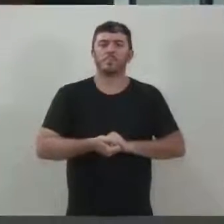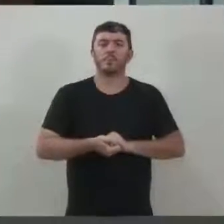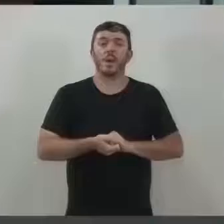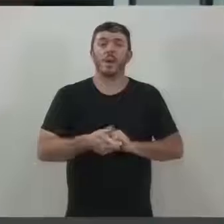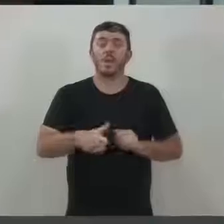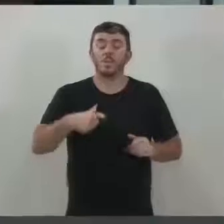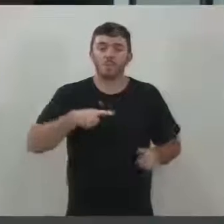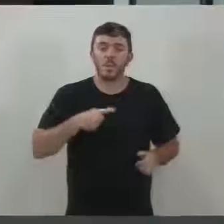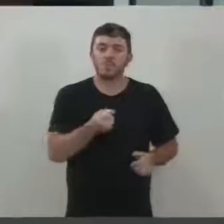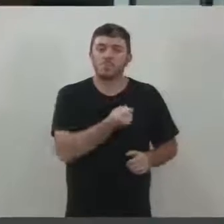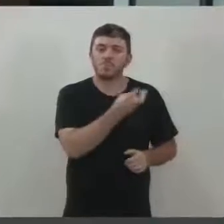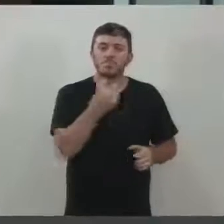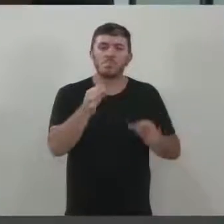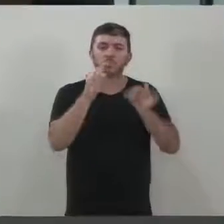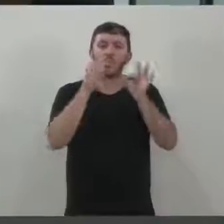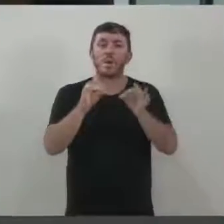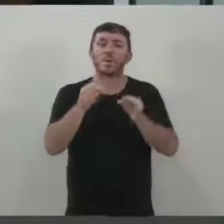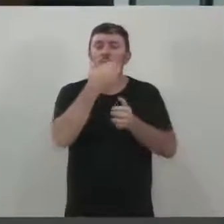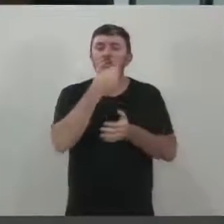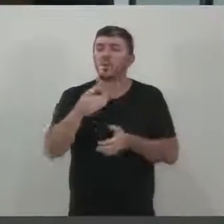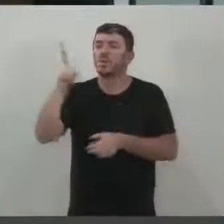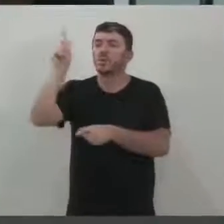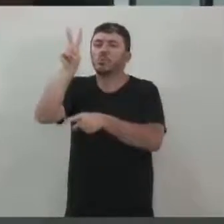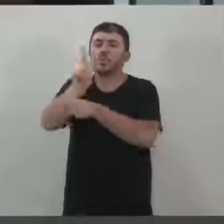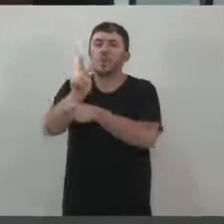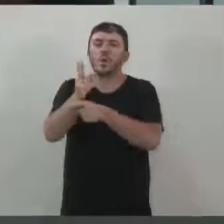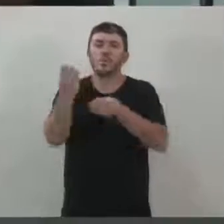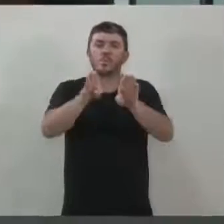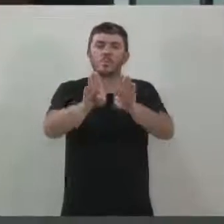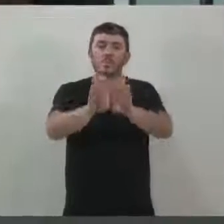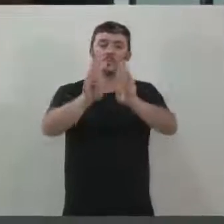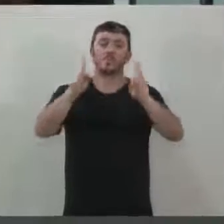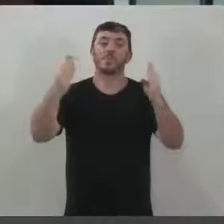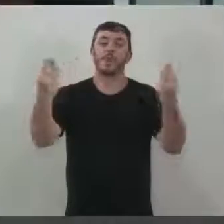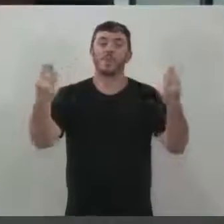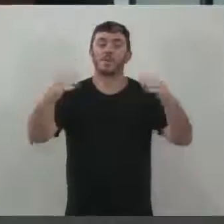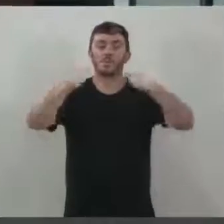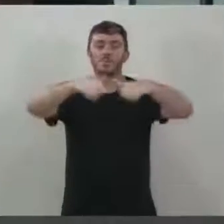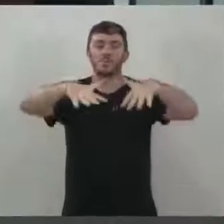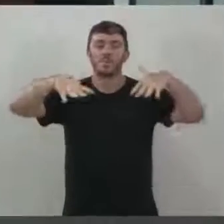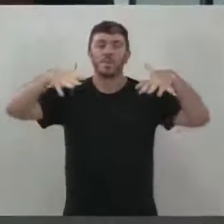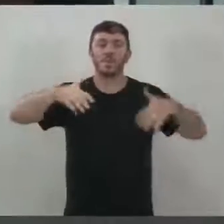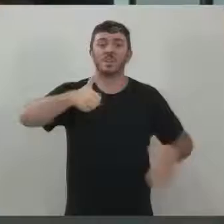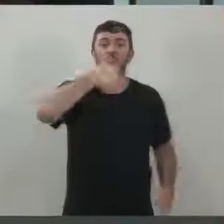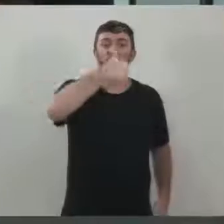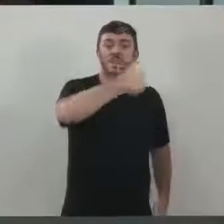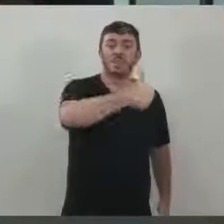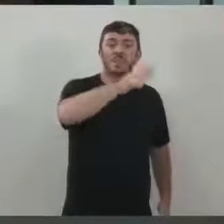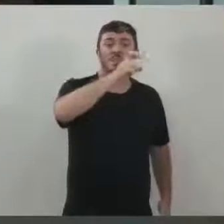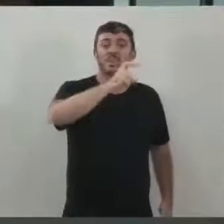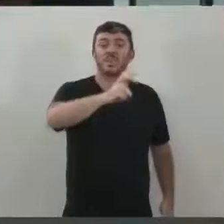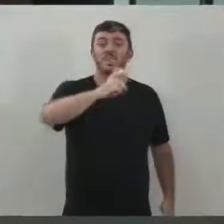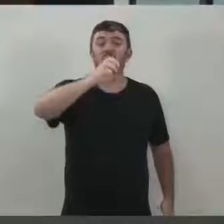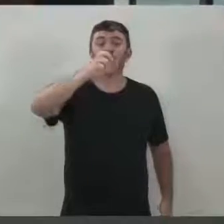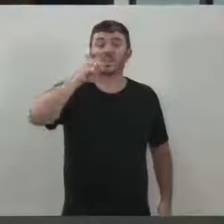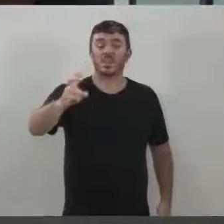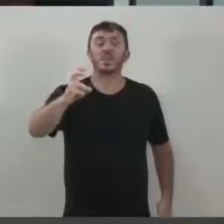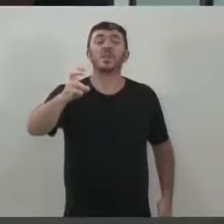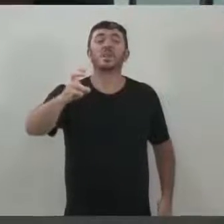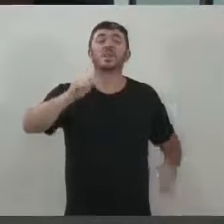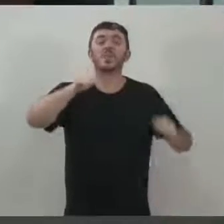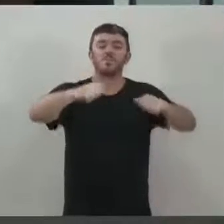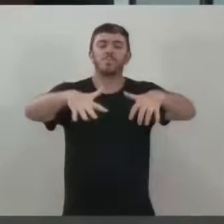Havendo número legal sobre a proteção de Deus, iniciamos nossos trabalhos declarando aberta a 155ª sessão ordinária